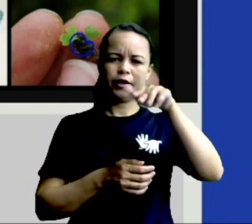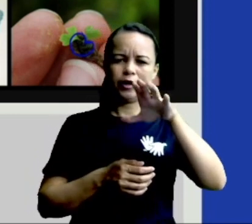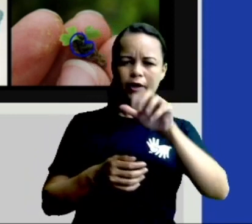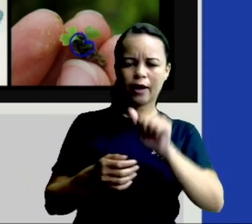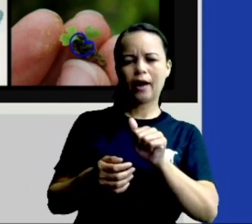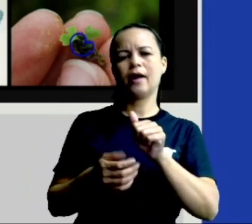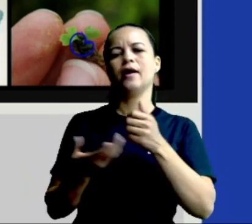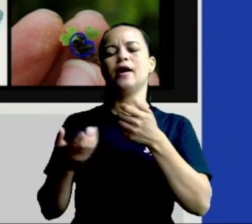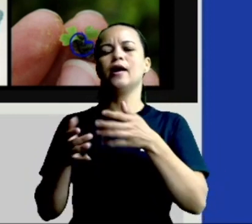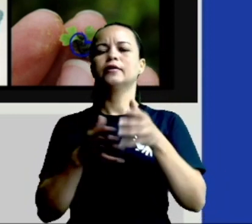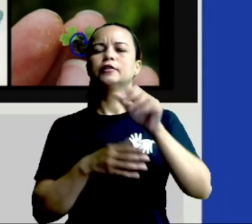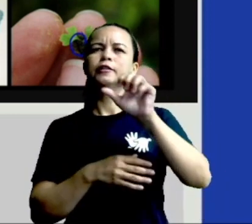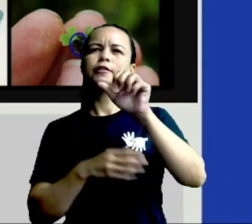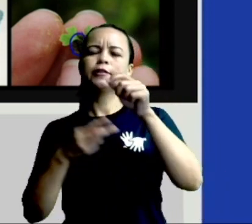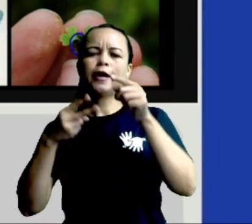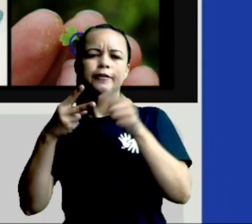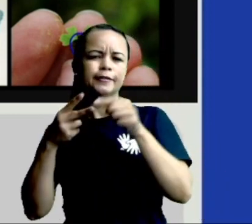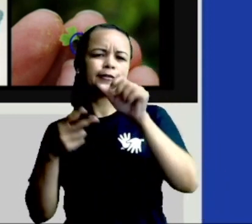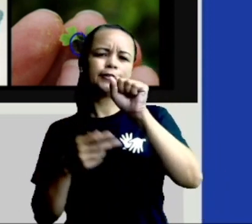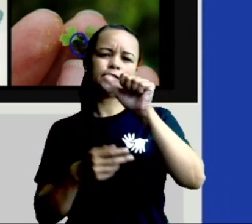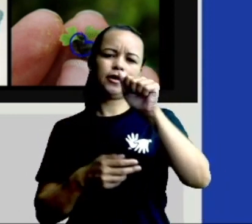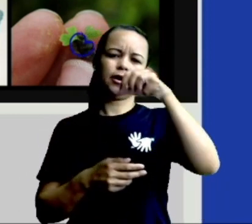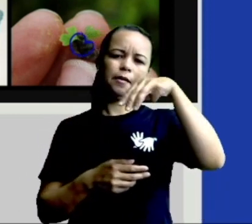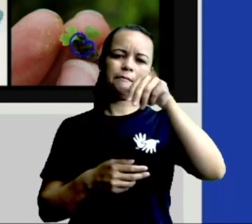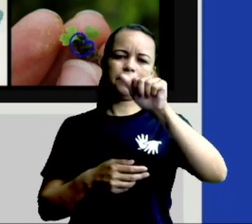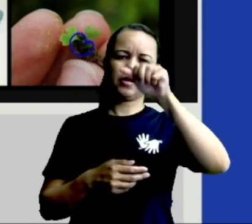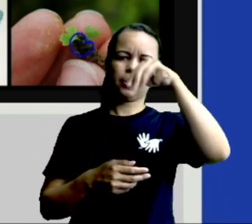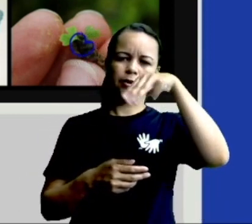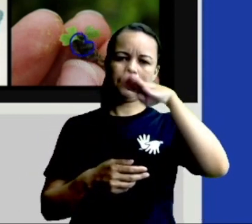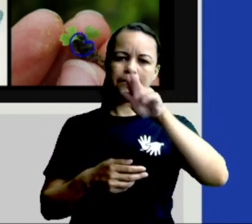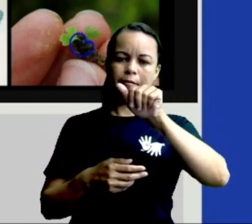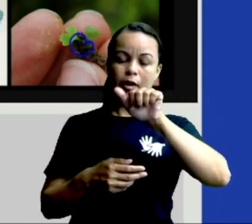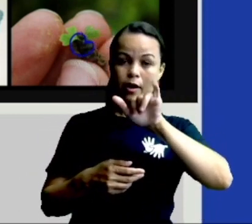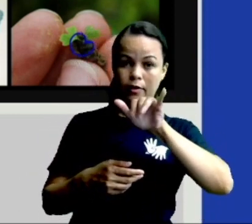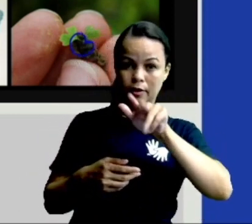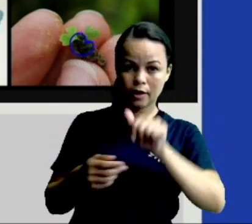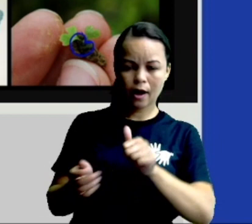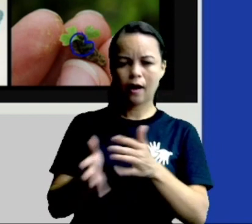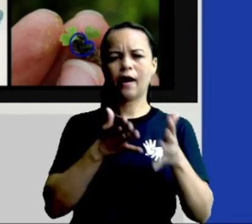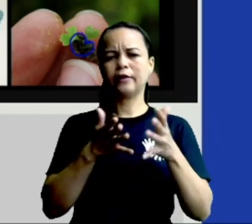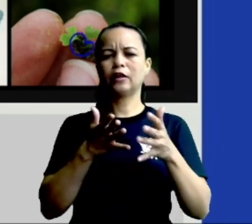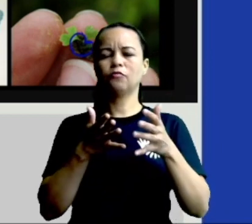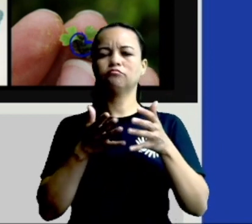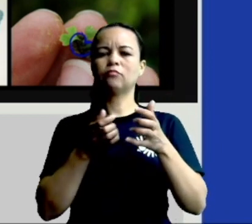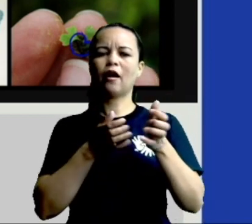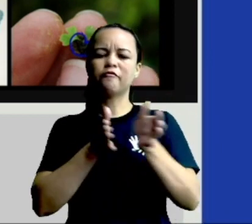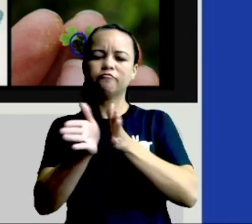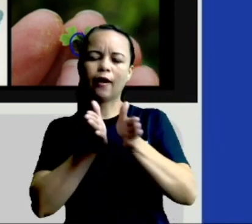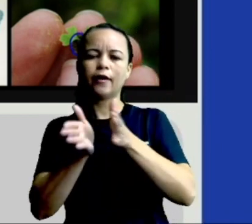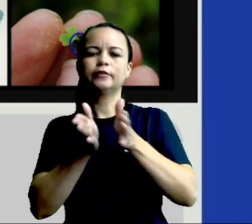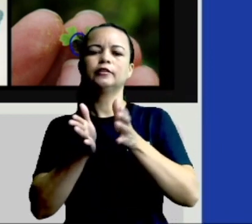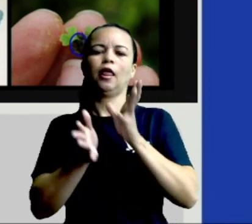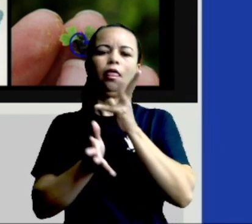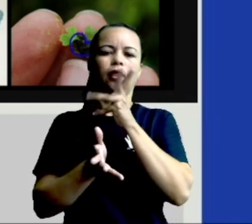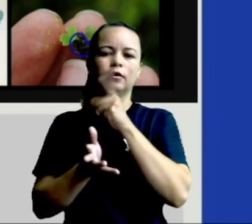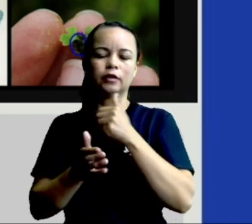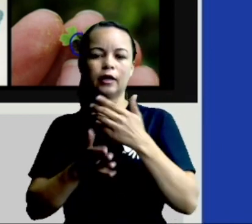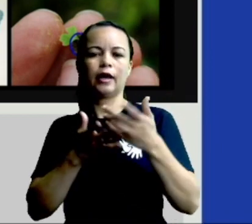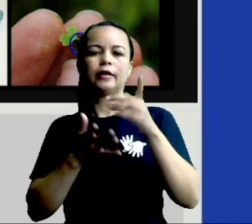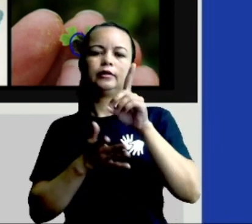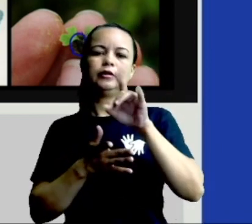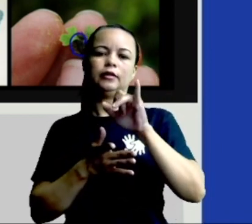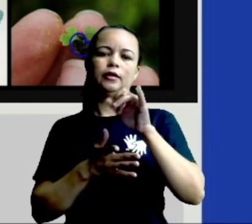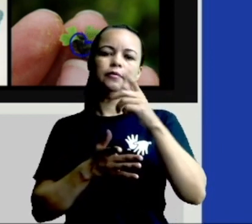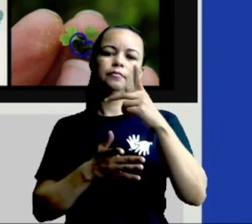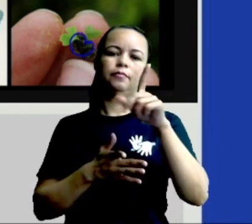samambaia-açu, a parte que você possivelmente deve estar vendo é a parte chamada a fase duradoura, que é diploide, que